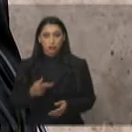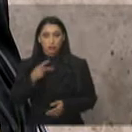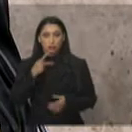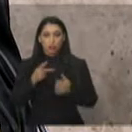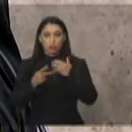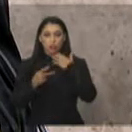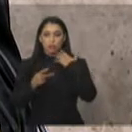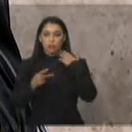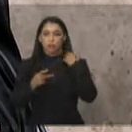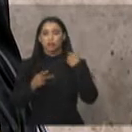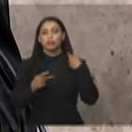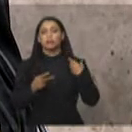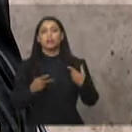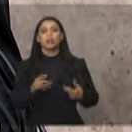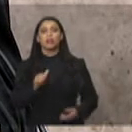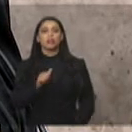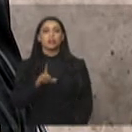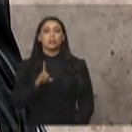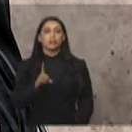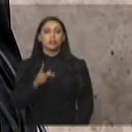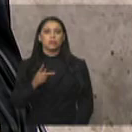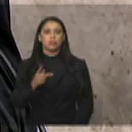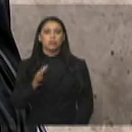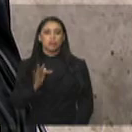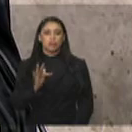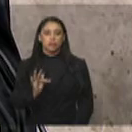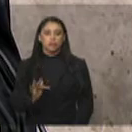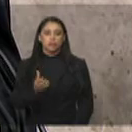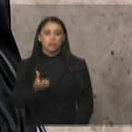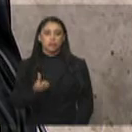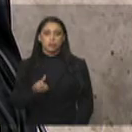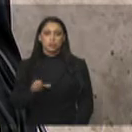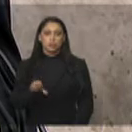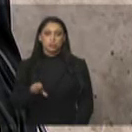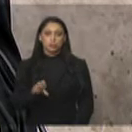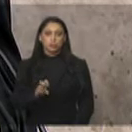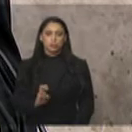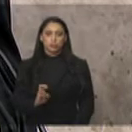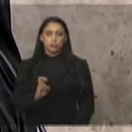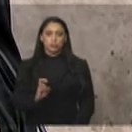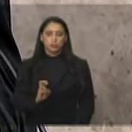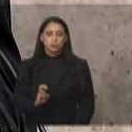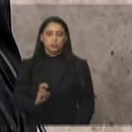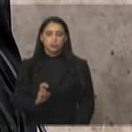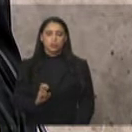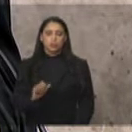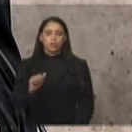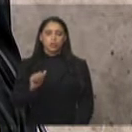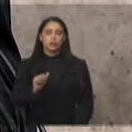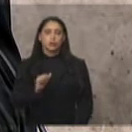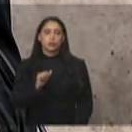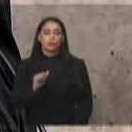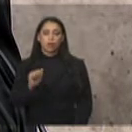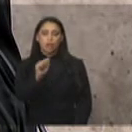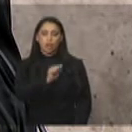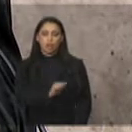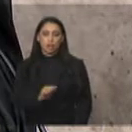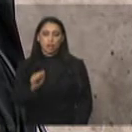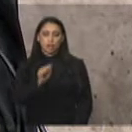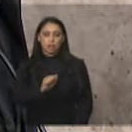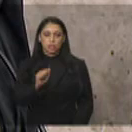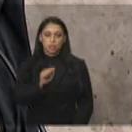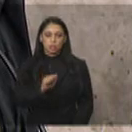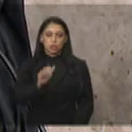por videoconferência na DPF 695, Associação de Servidores da Agência Brasileira de Inteligência,